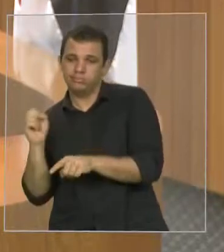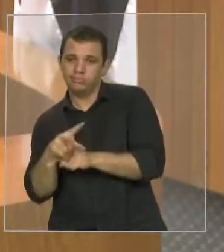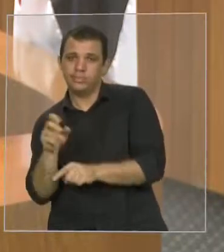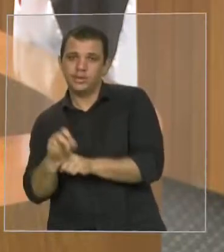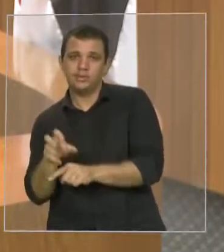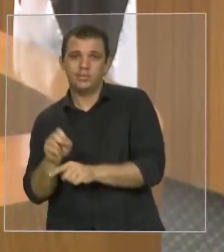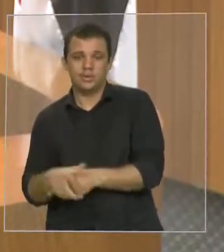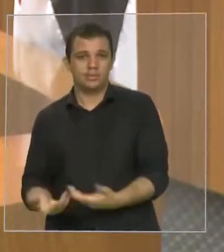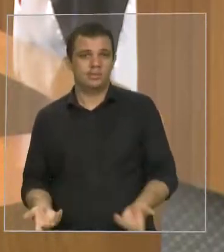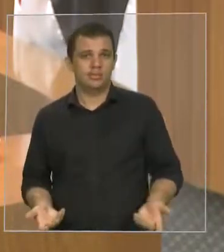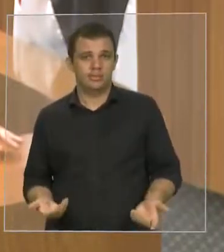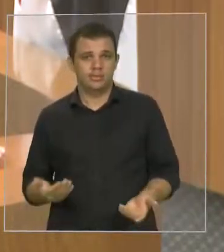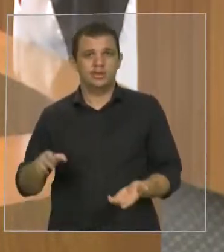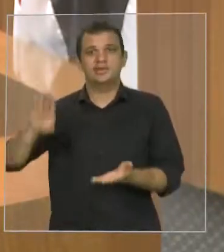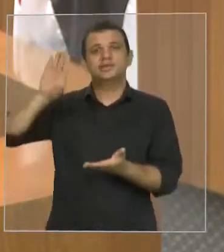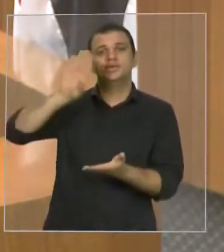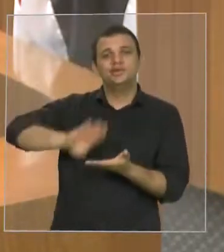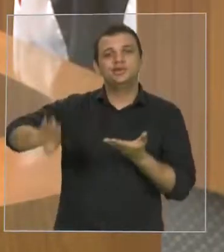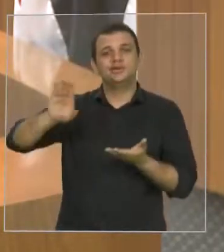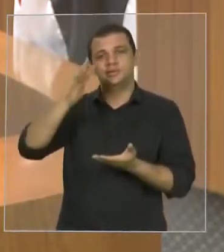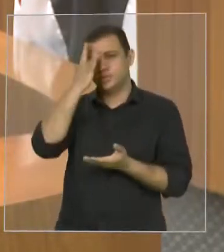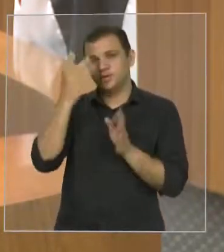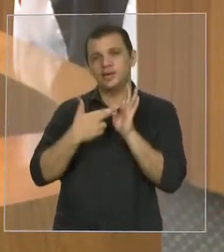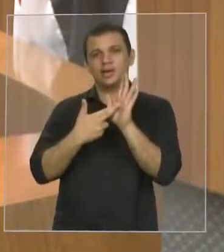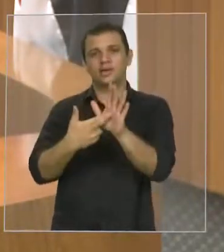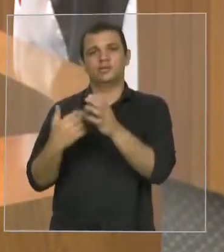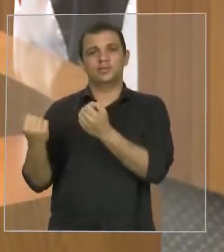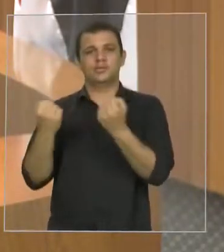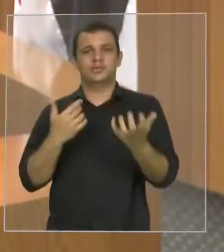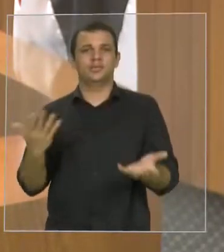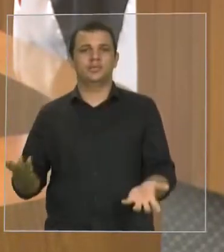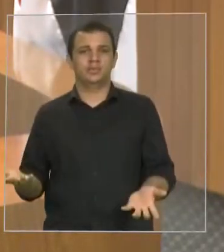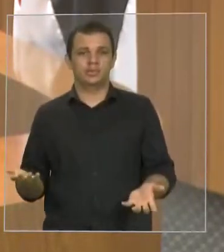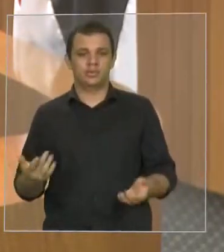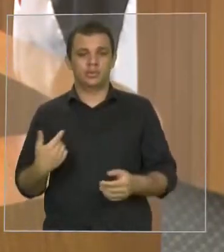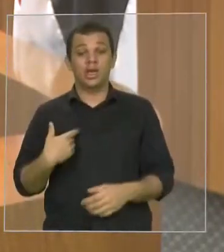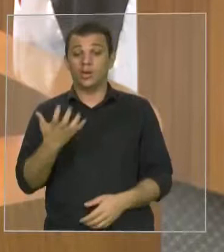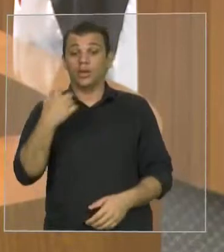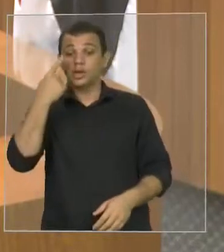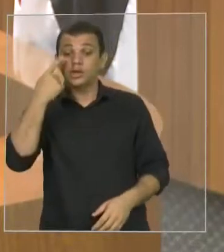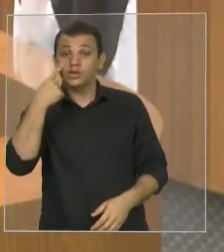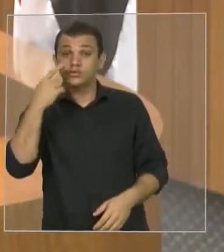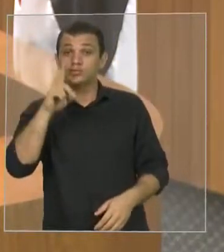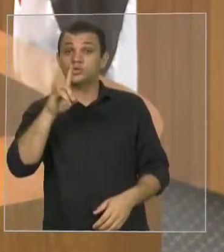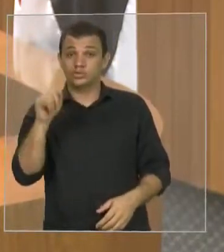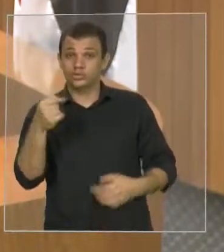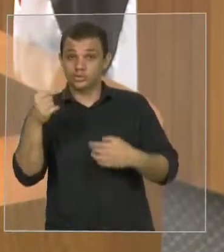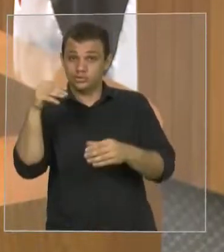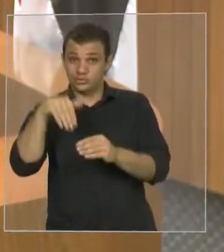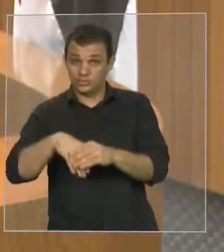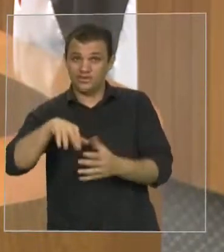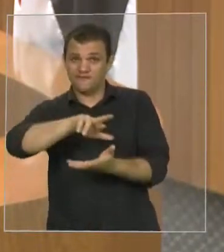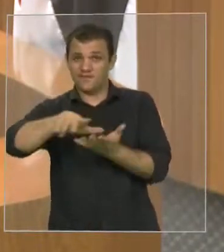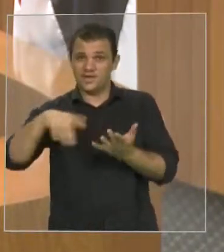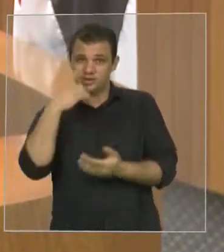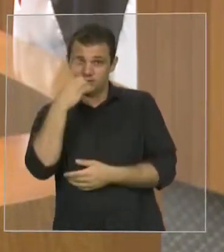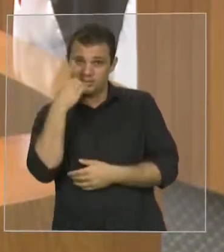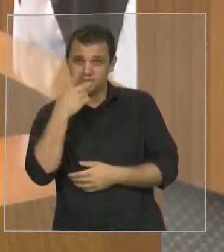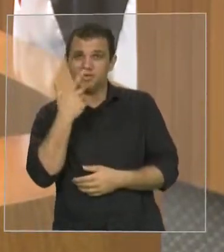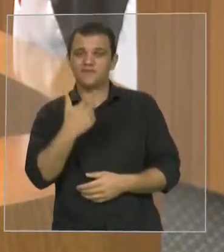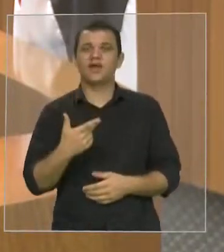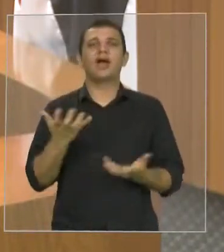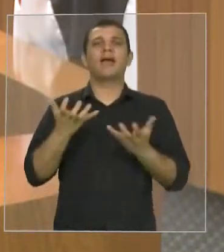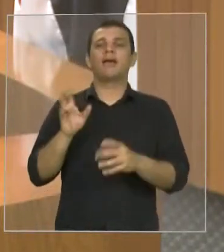retirados. Eu quero ver, no dia da votação, os diversos deputados que gostam de subir à tribuna, deputado Max Barros, para defender a Polícia